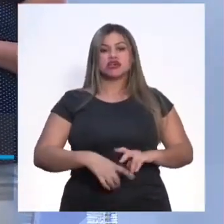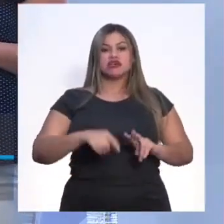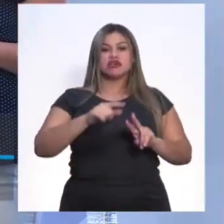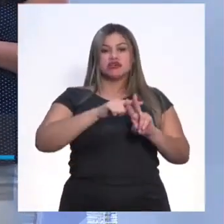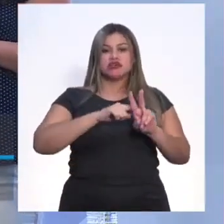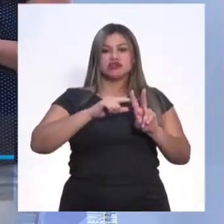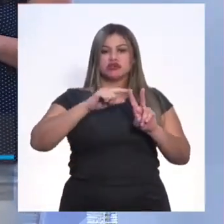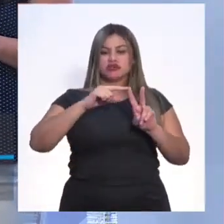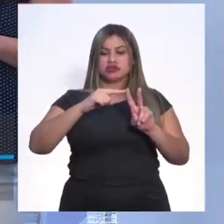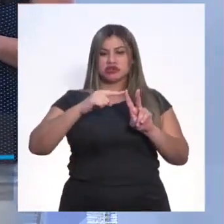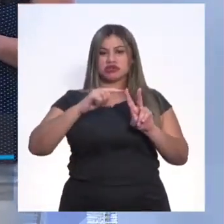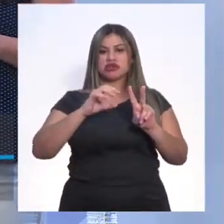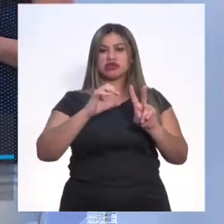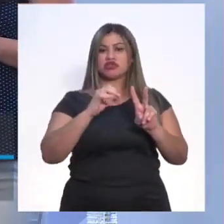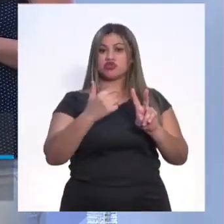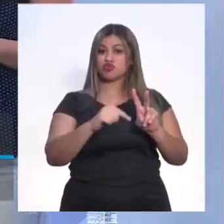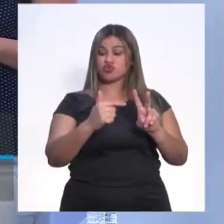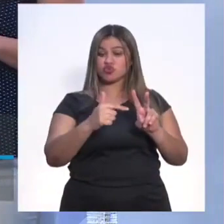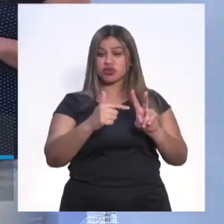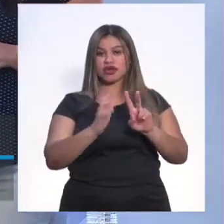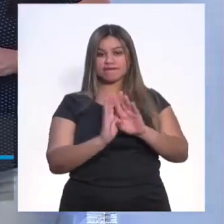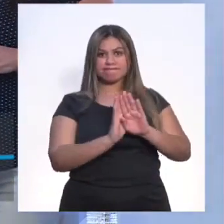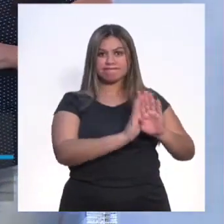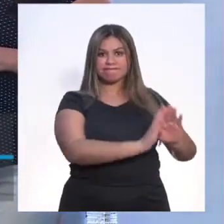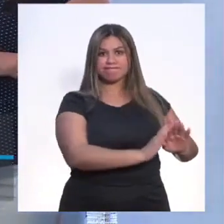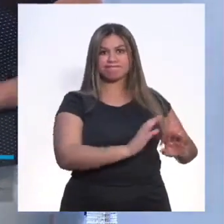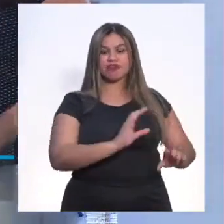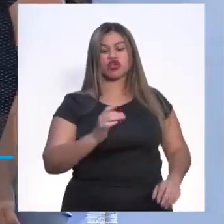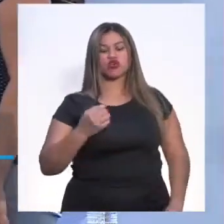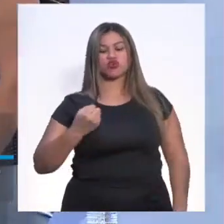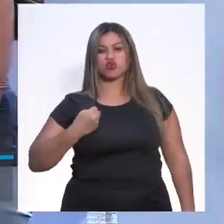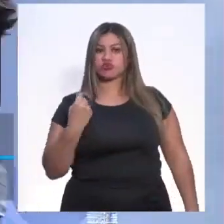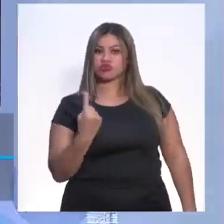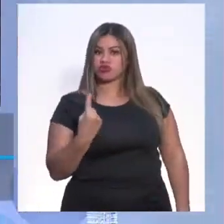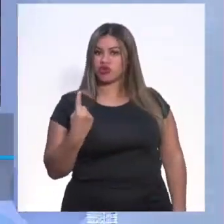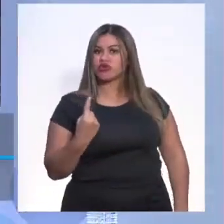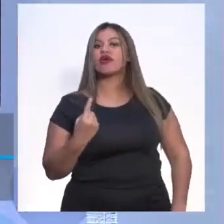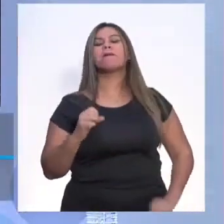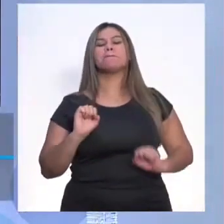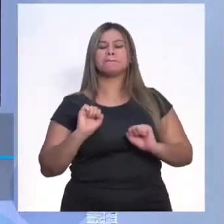do radical, certo? Olha o próximo exemplo.